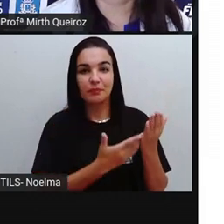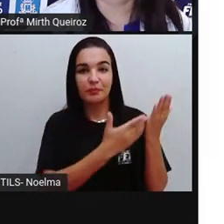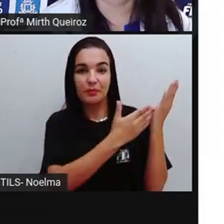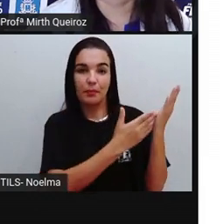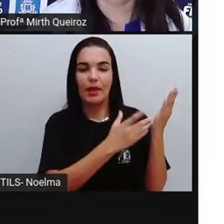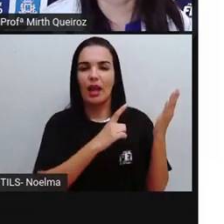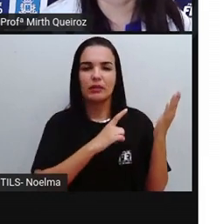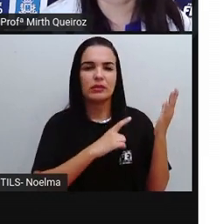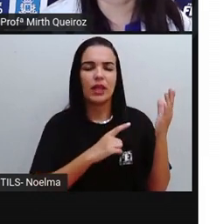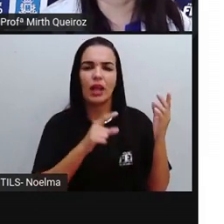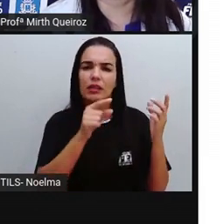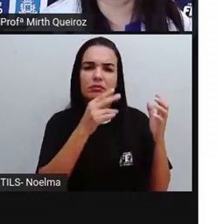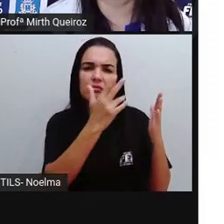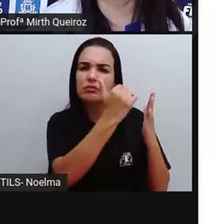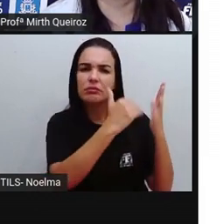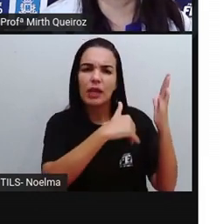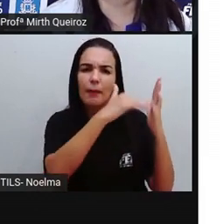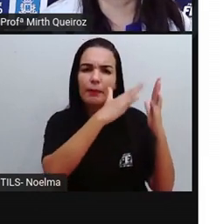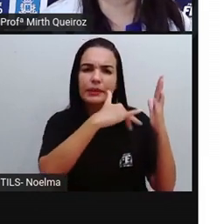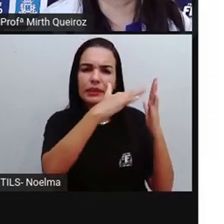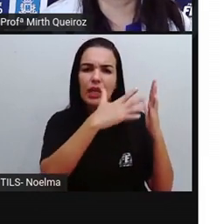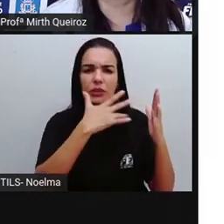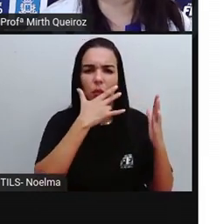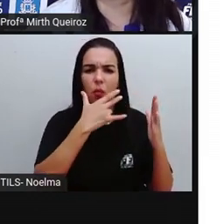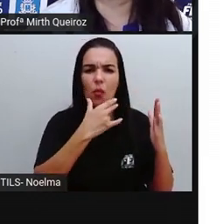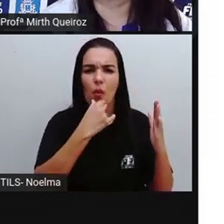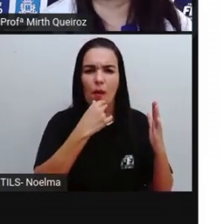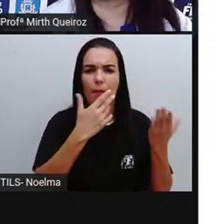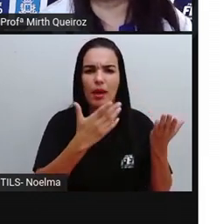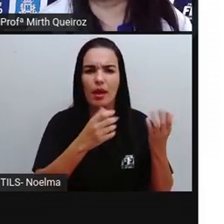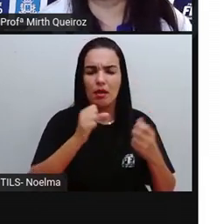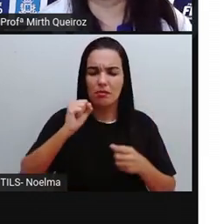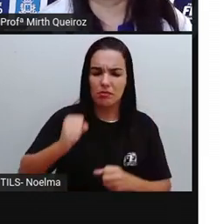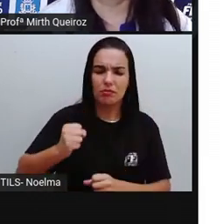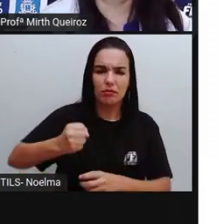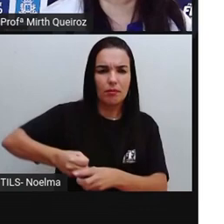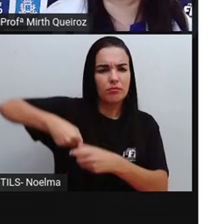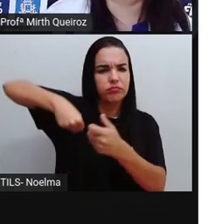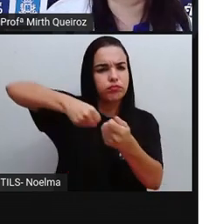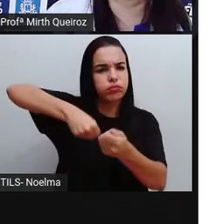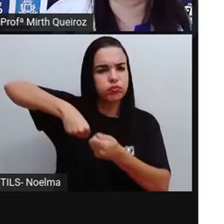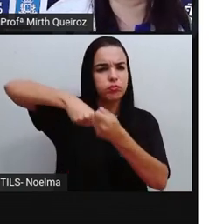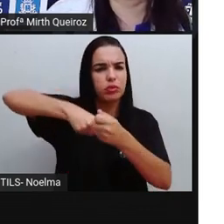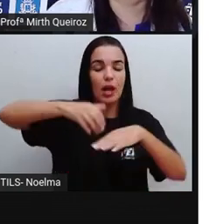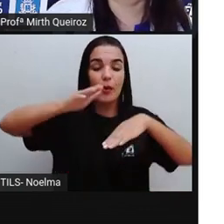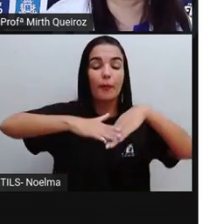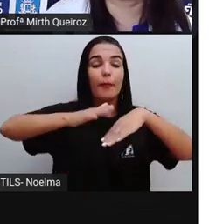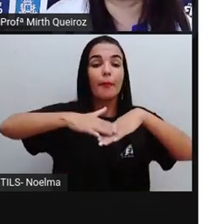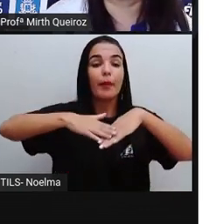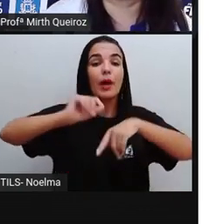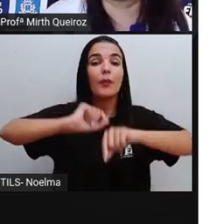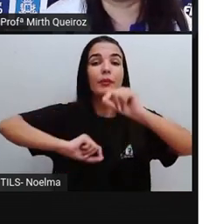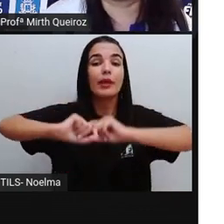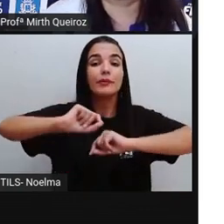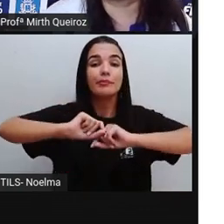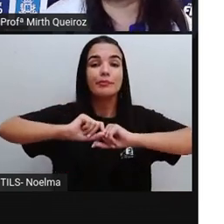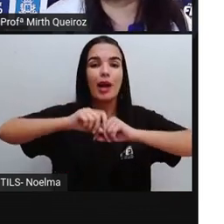A gente vê que esse homem, ele está com uma enxada na mão, os pés dele são